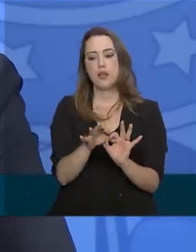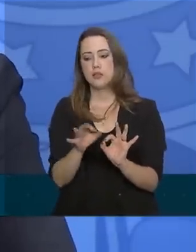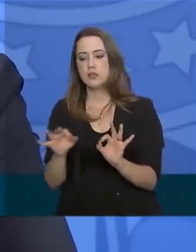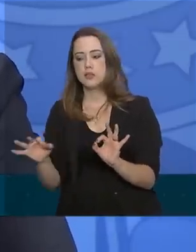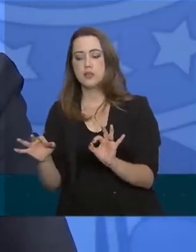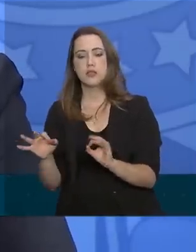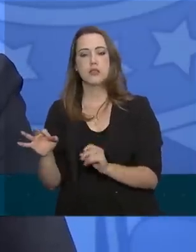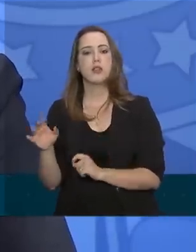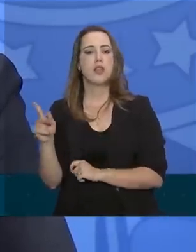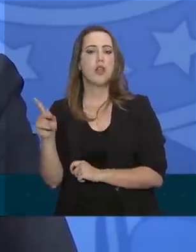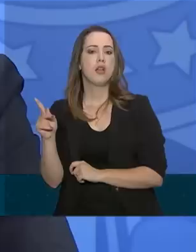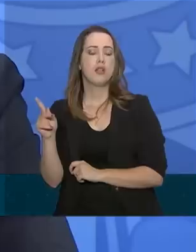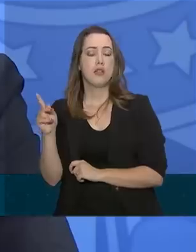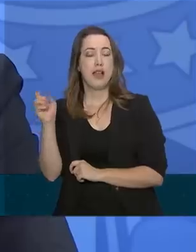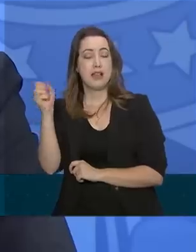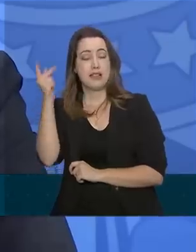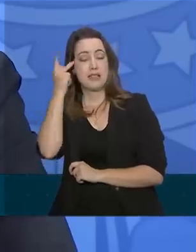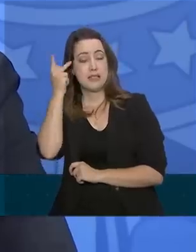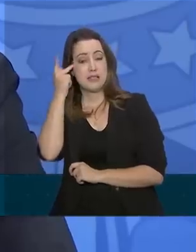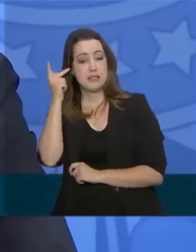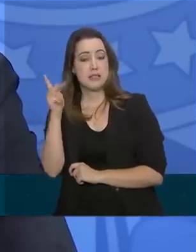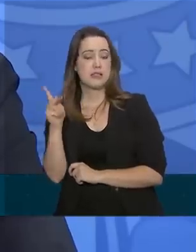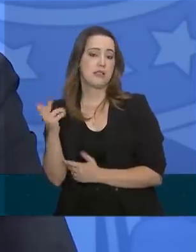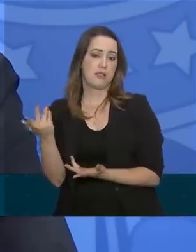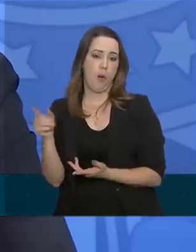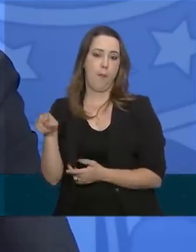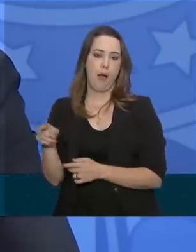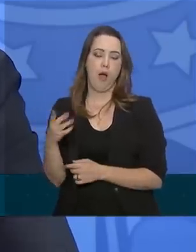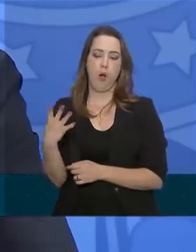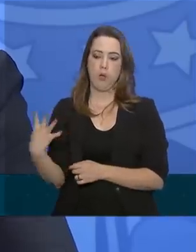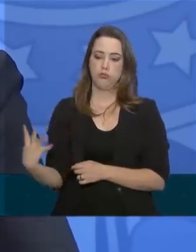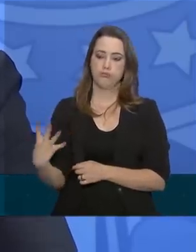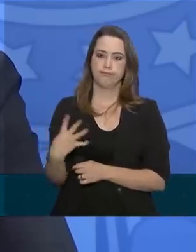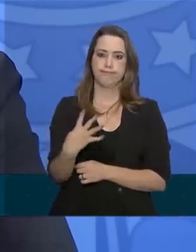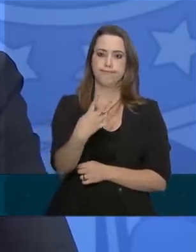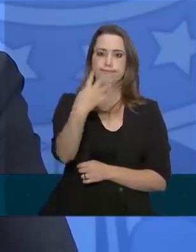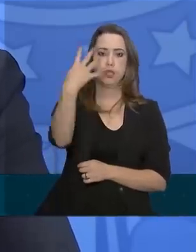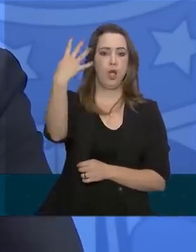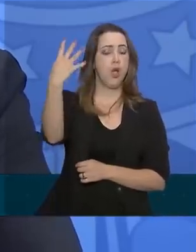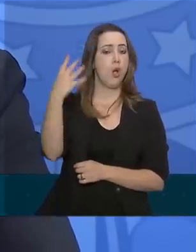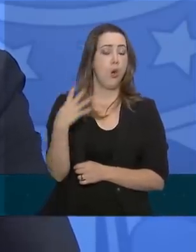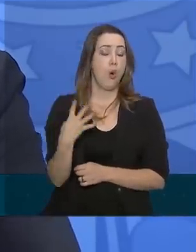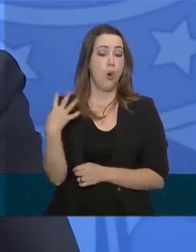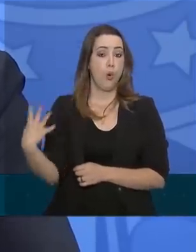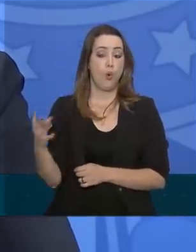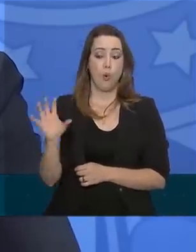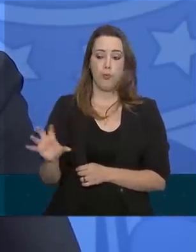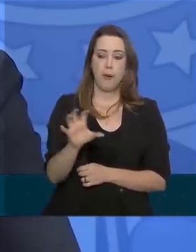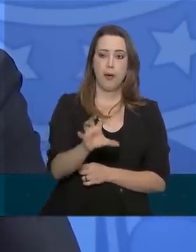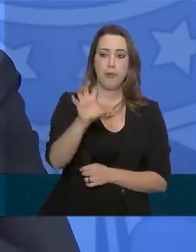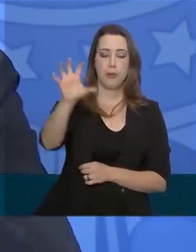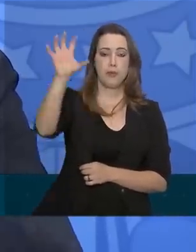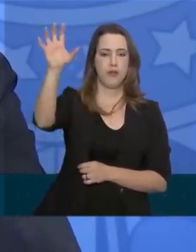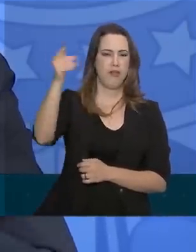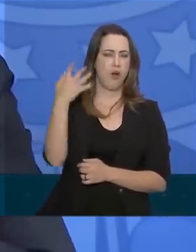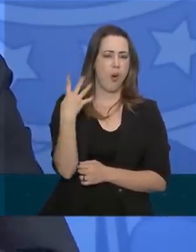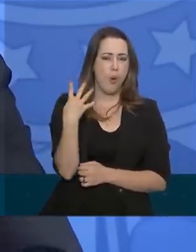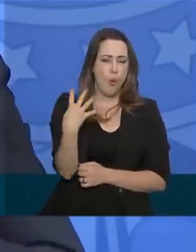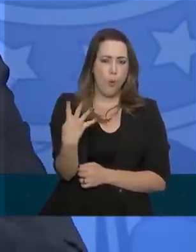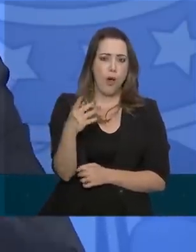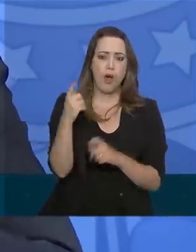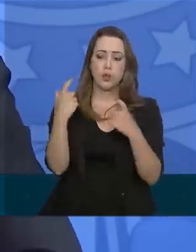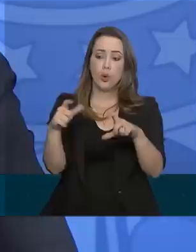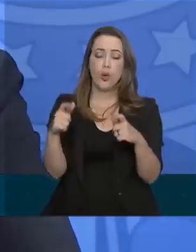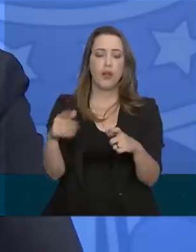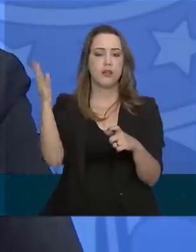porto de de sanz é quatro regiões do brasil emprego empresa investindo custo zero para nós foi para baratear